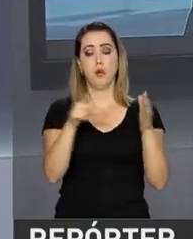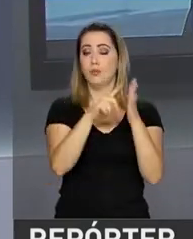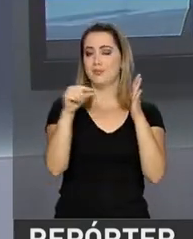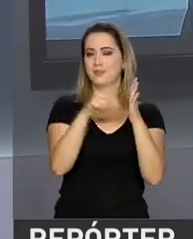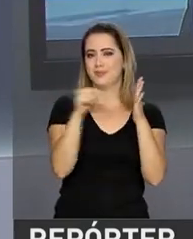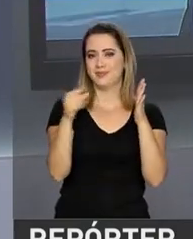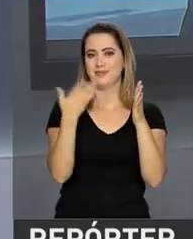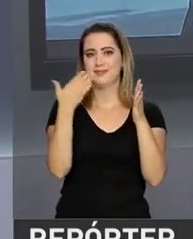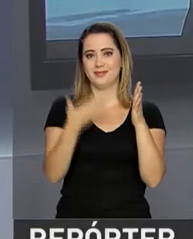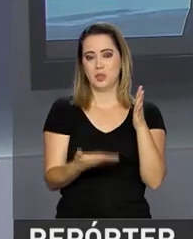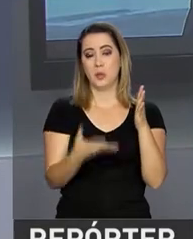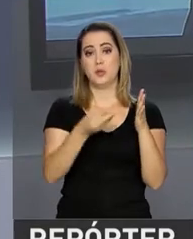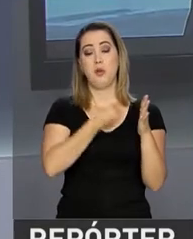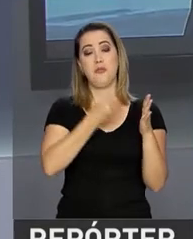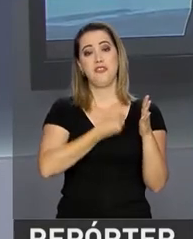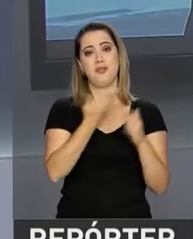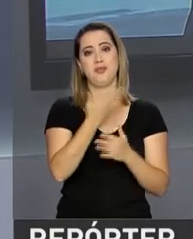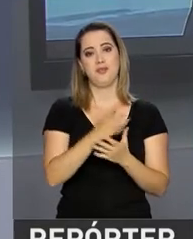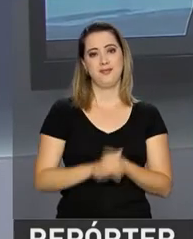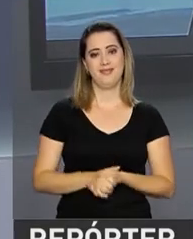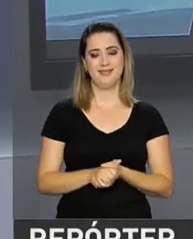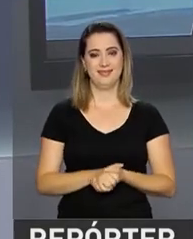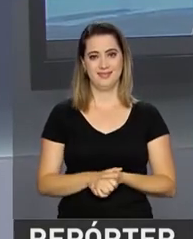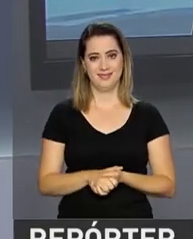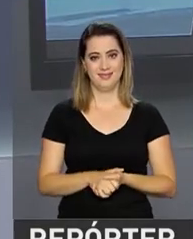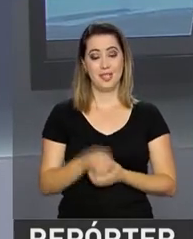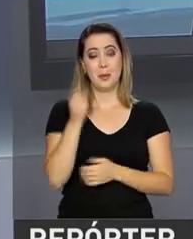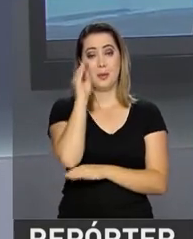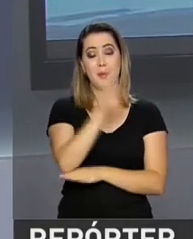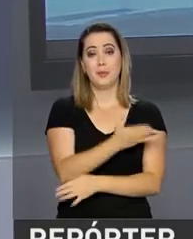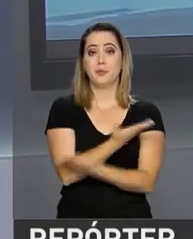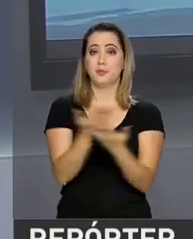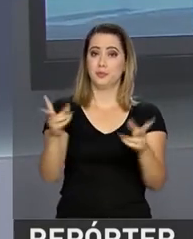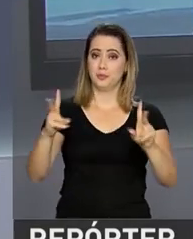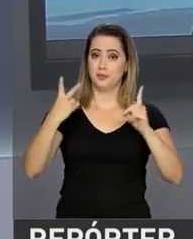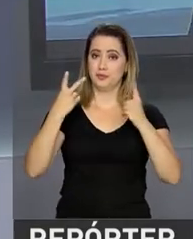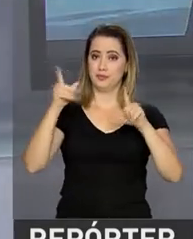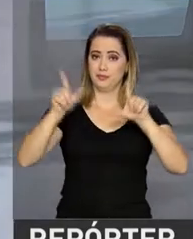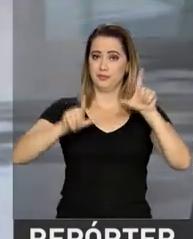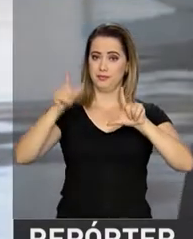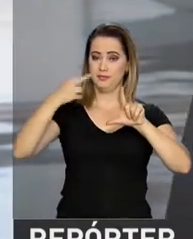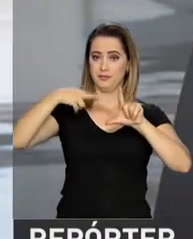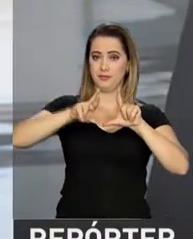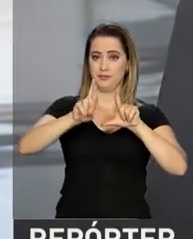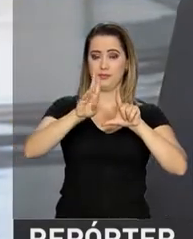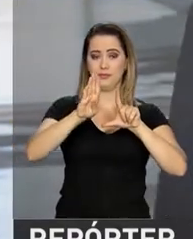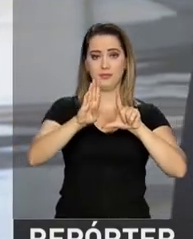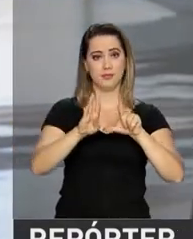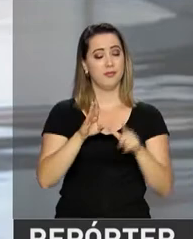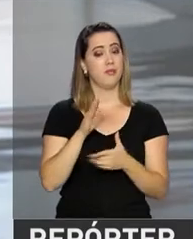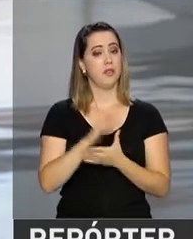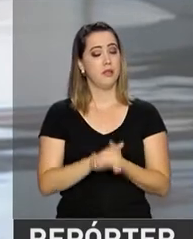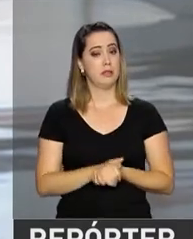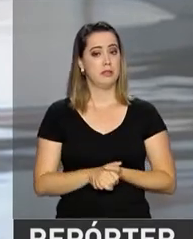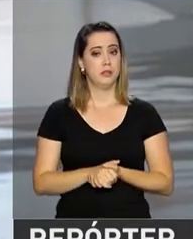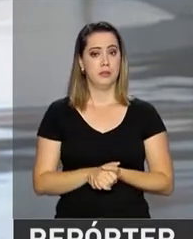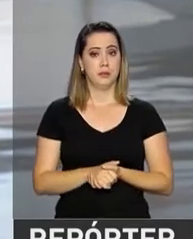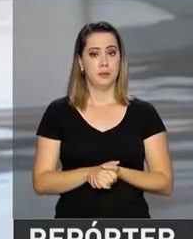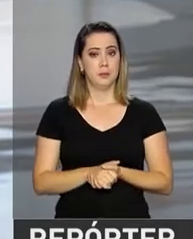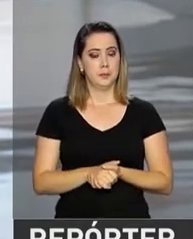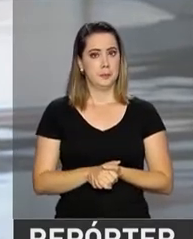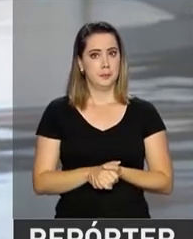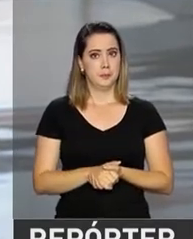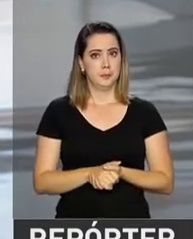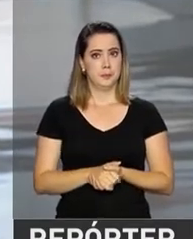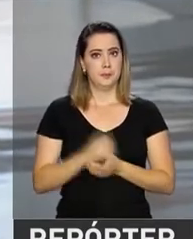detalhes ao vivo boa tarde paulo boa tarde luana boa tarde a todos que nos assistem na tv nbr olha luana